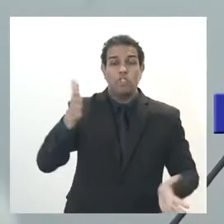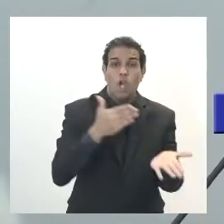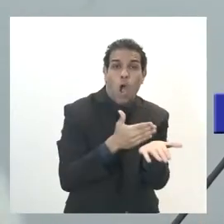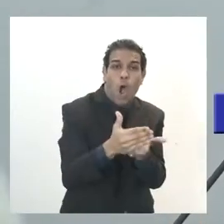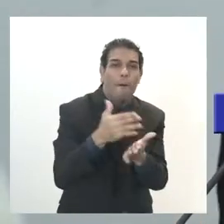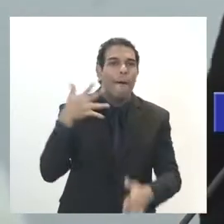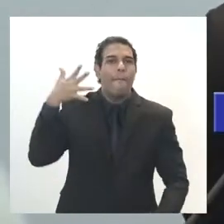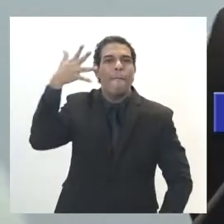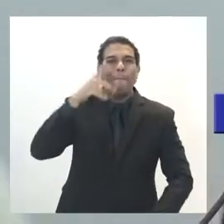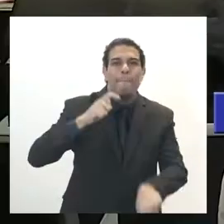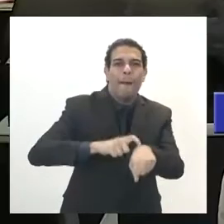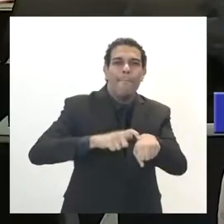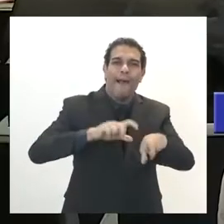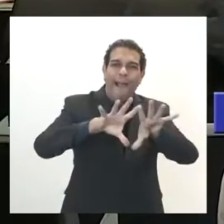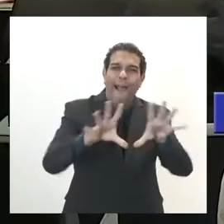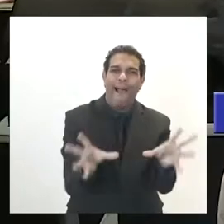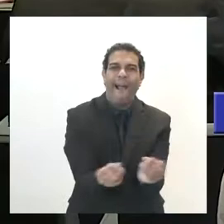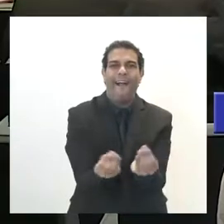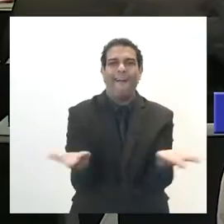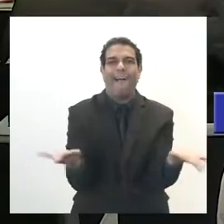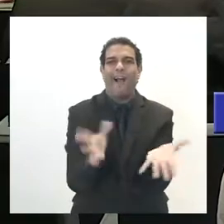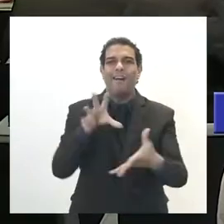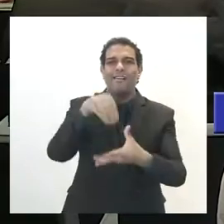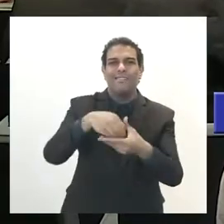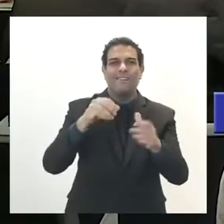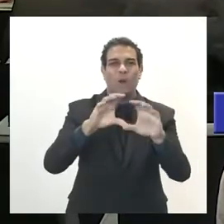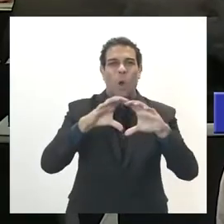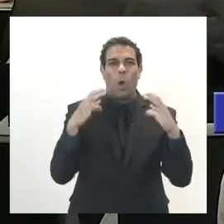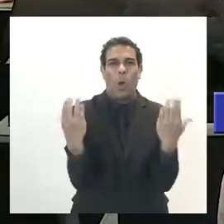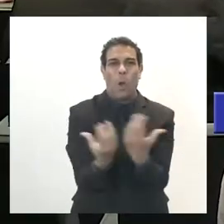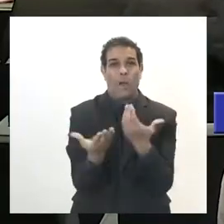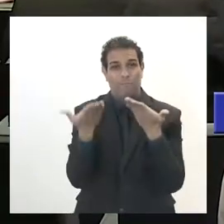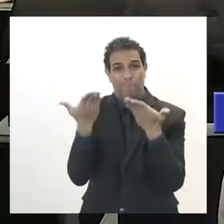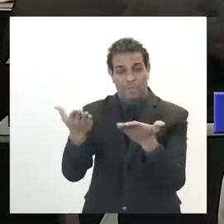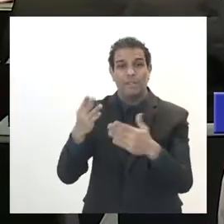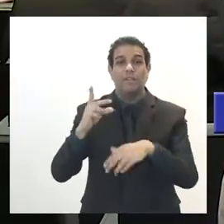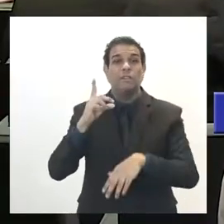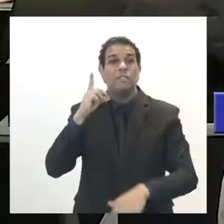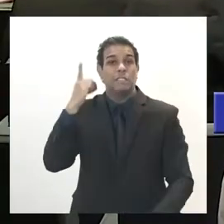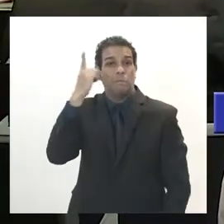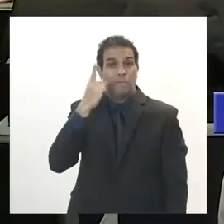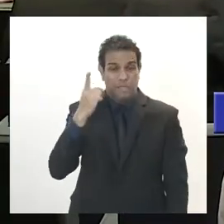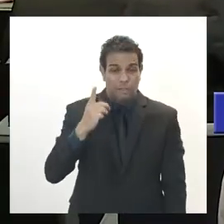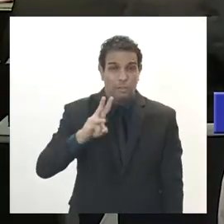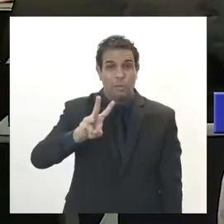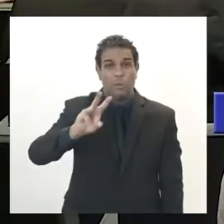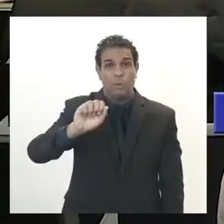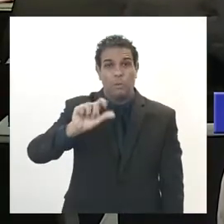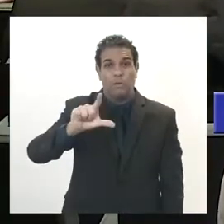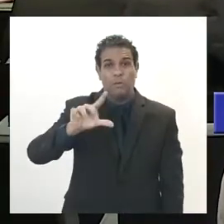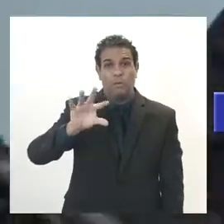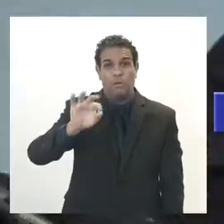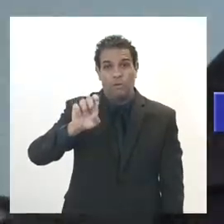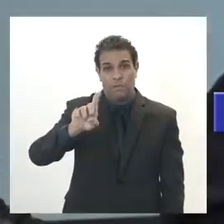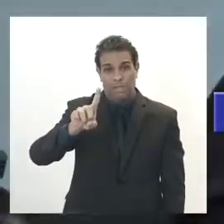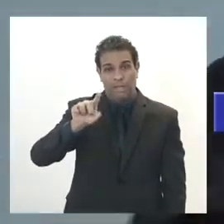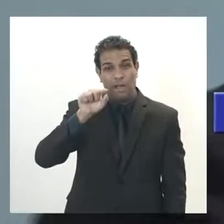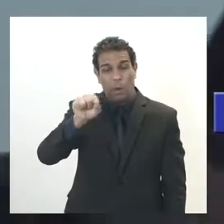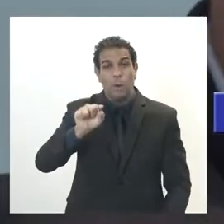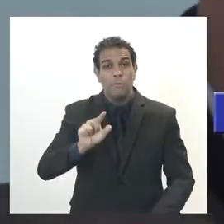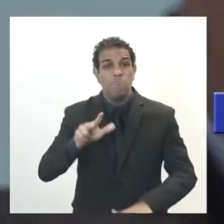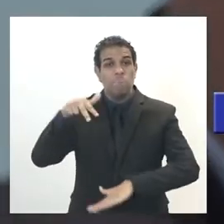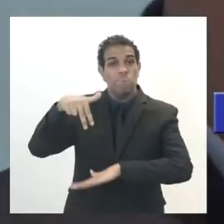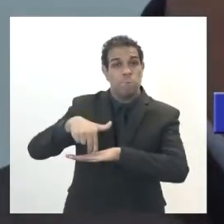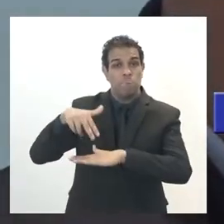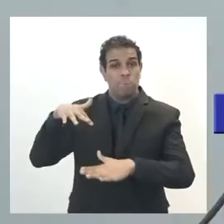é o com o uso da palavra Deputado waldeck Carneiro é uma